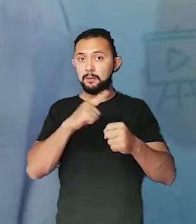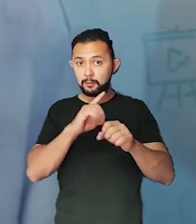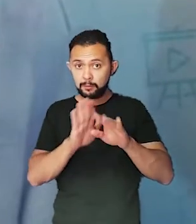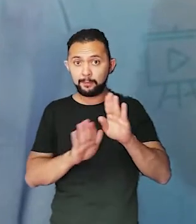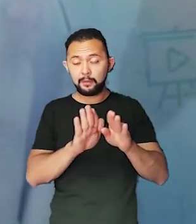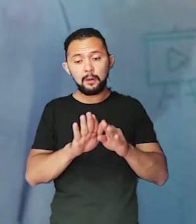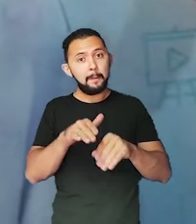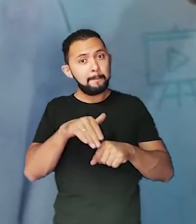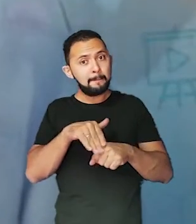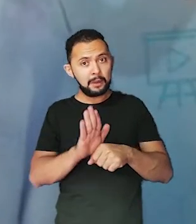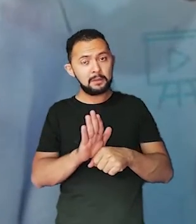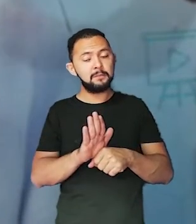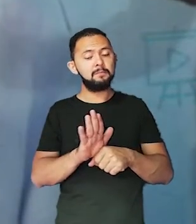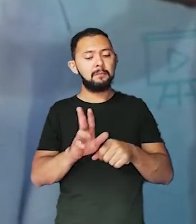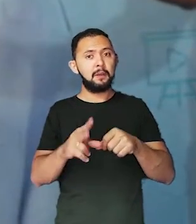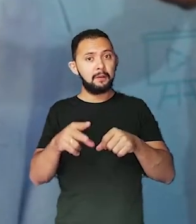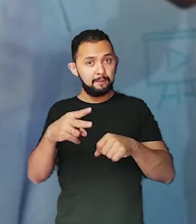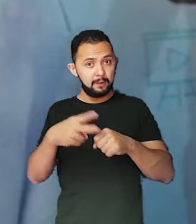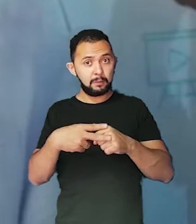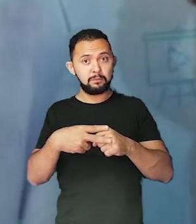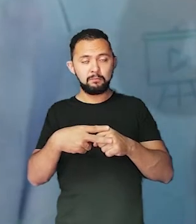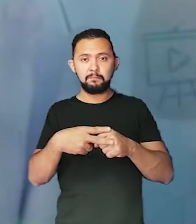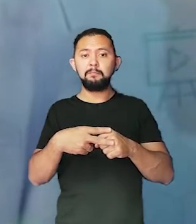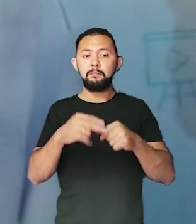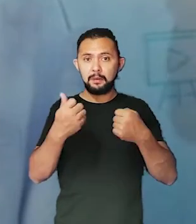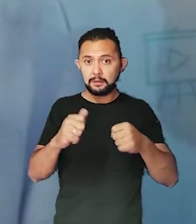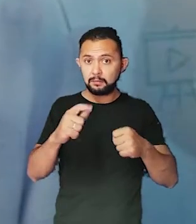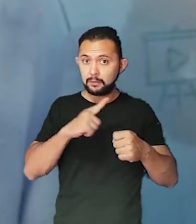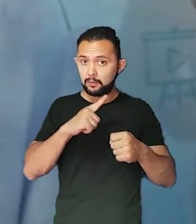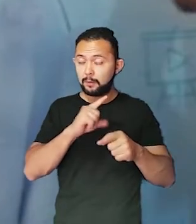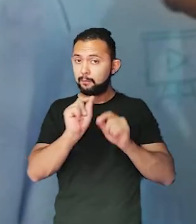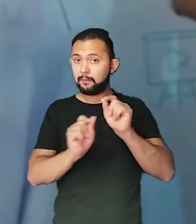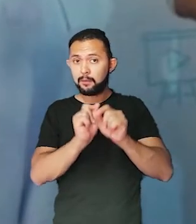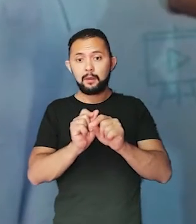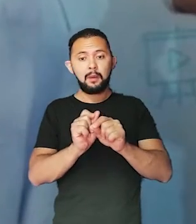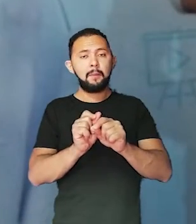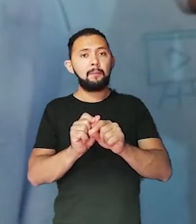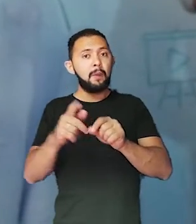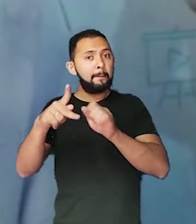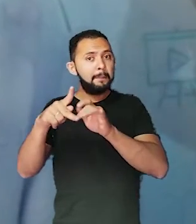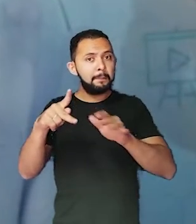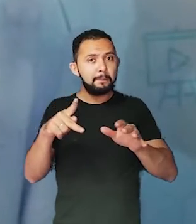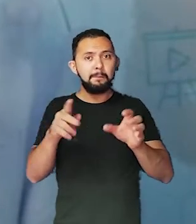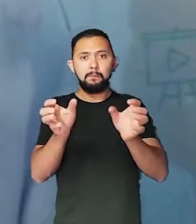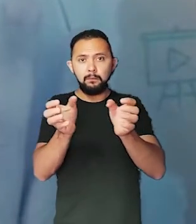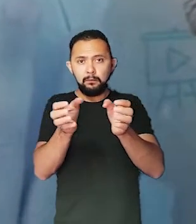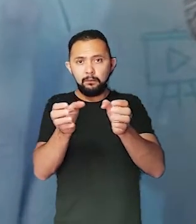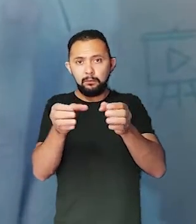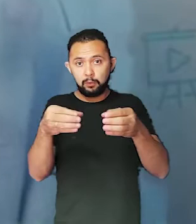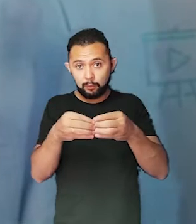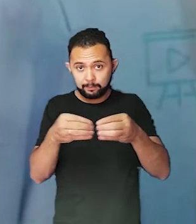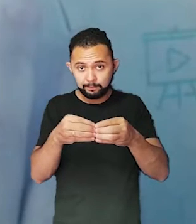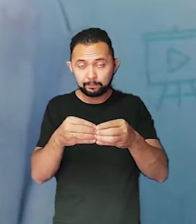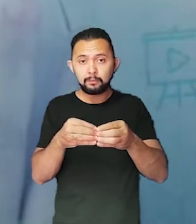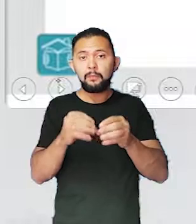um verbo? Opa, período composto. Tem o quê? Pronto, meio caminho andado para esse período composto ser um período composto